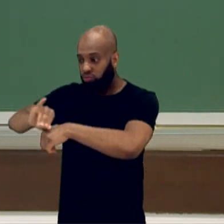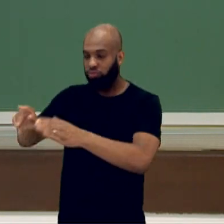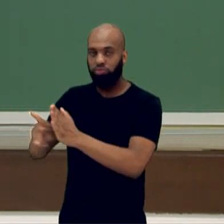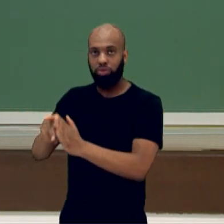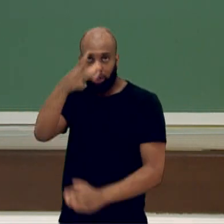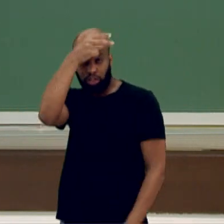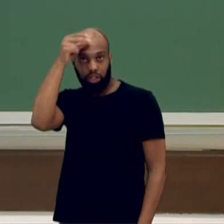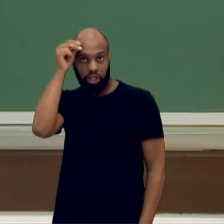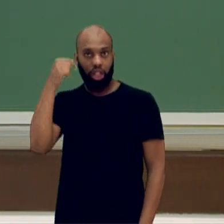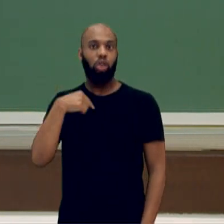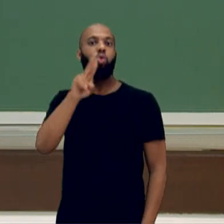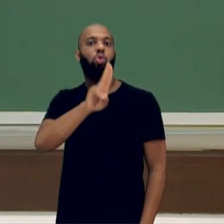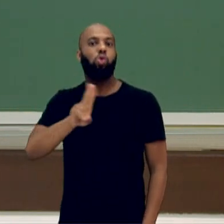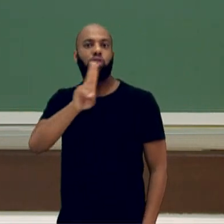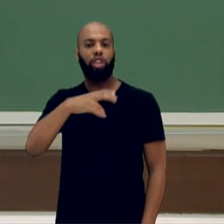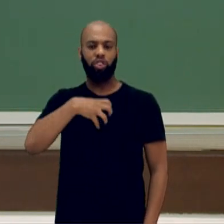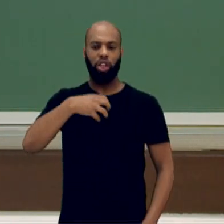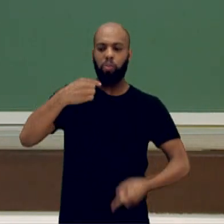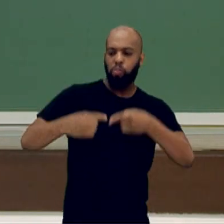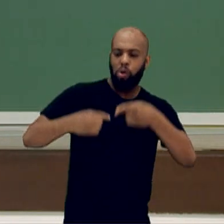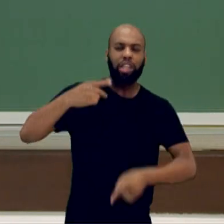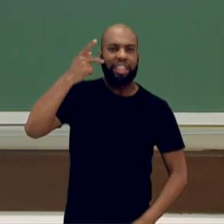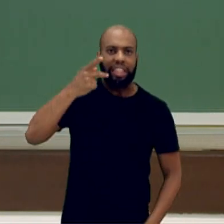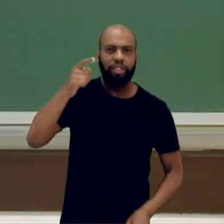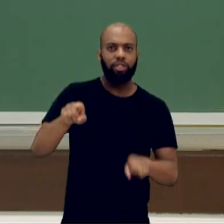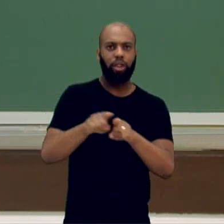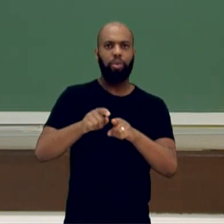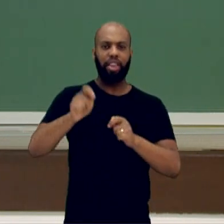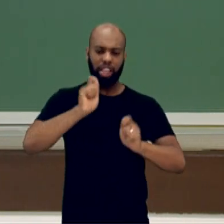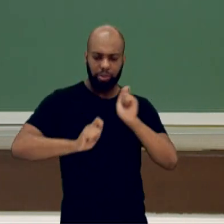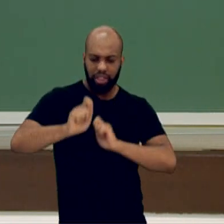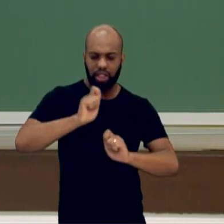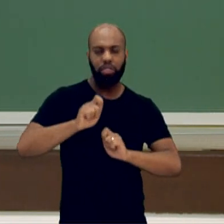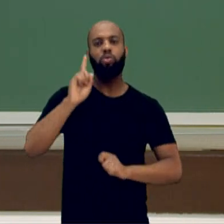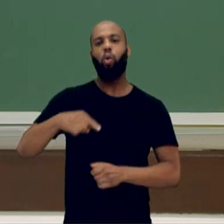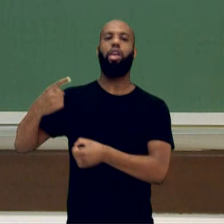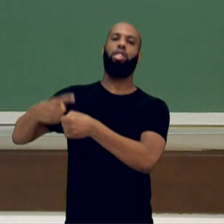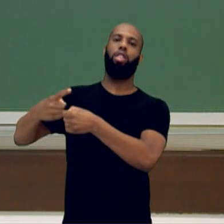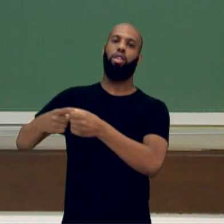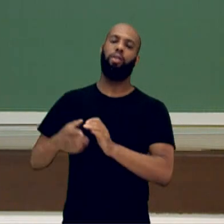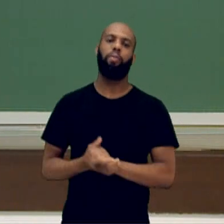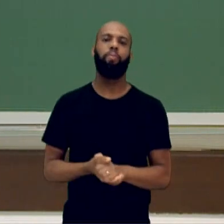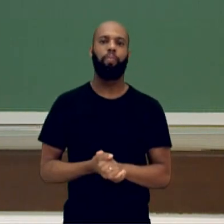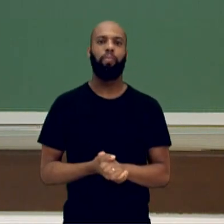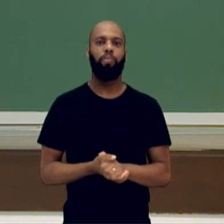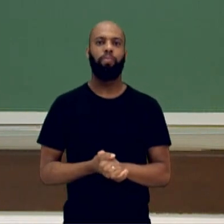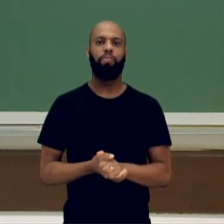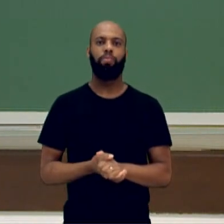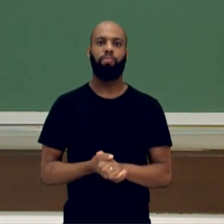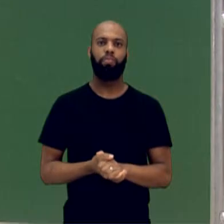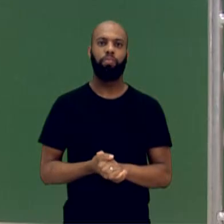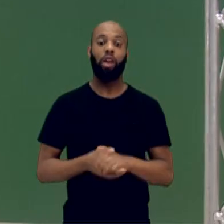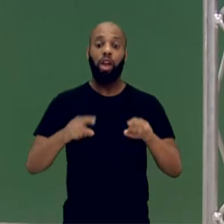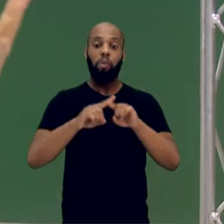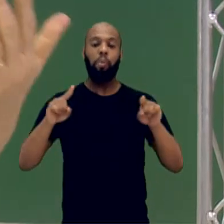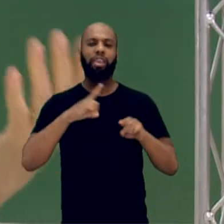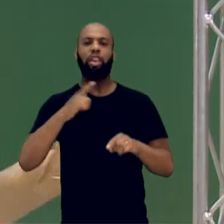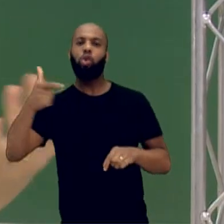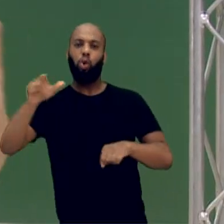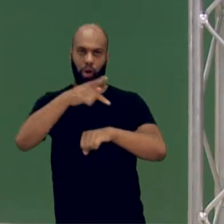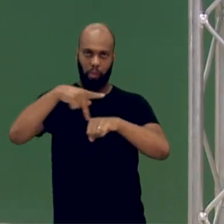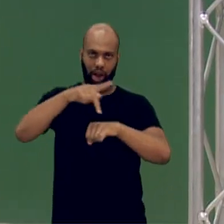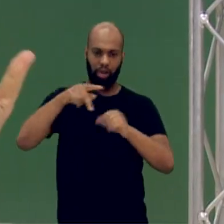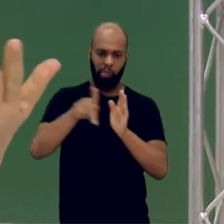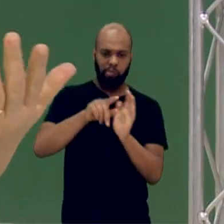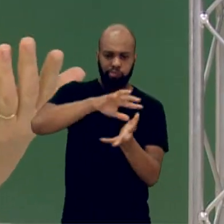eu usei o critério político-administrativo, ela vai ser considerada cidade. Mas também em outros países do